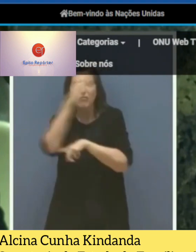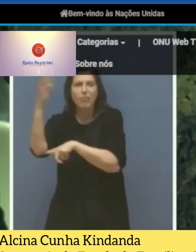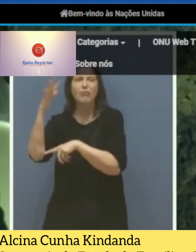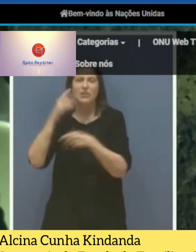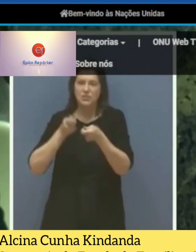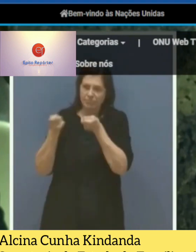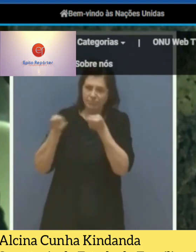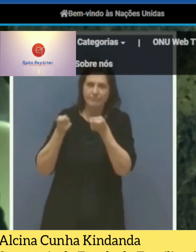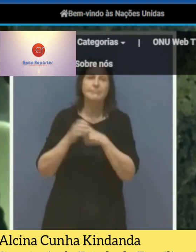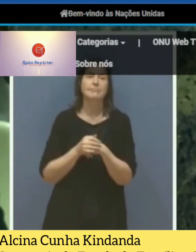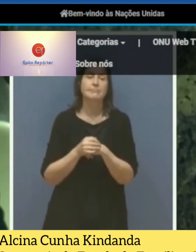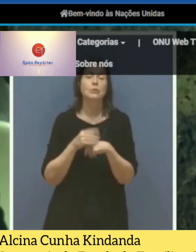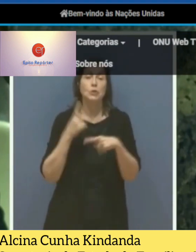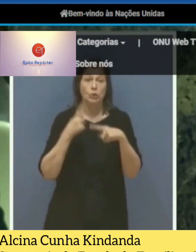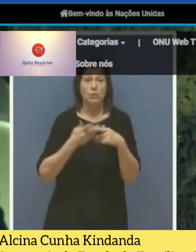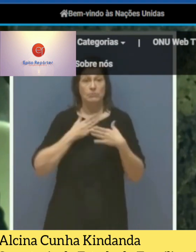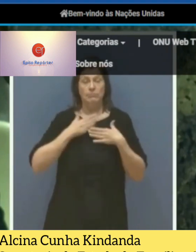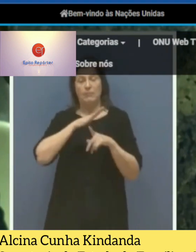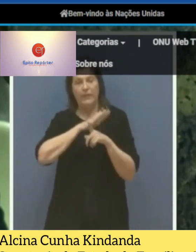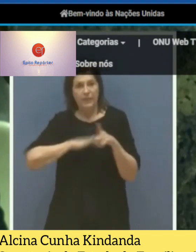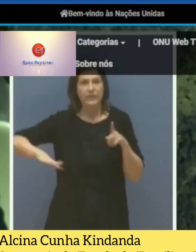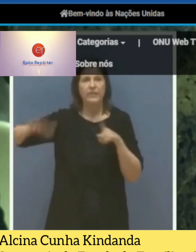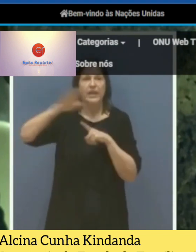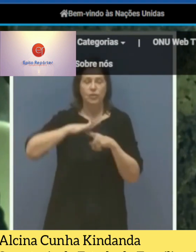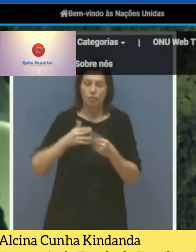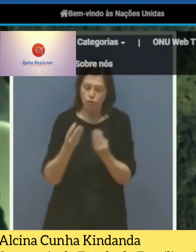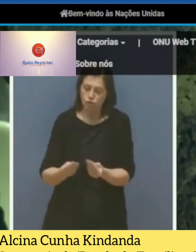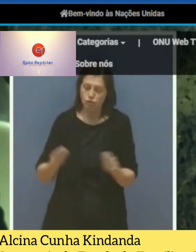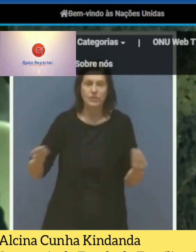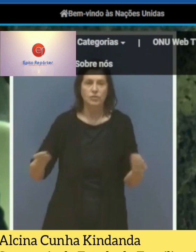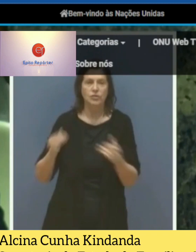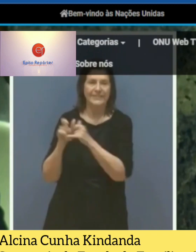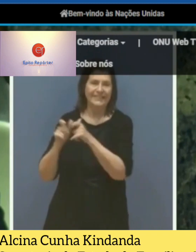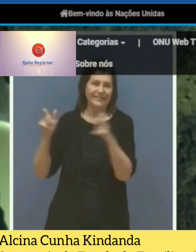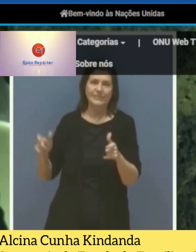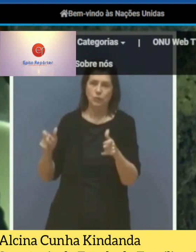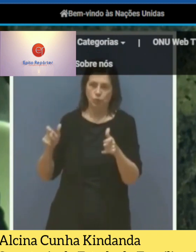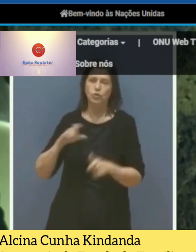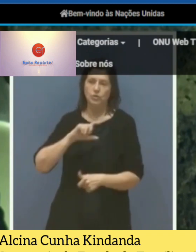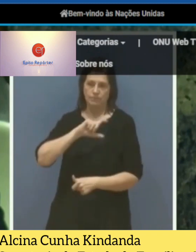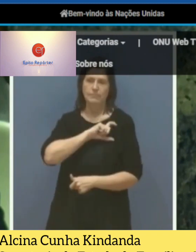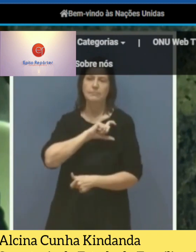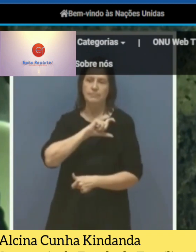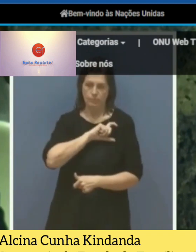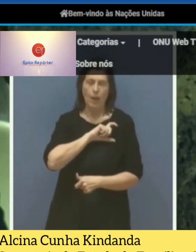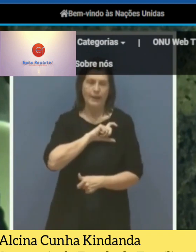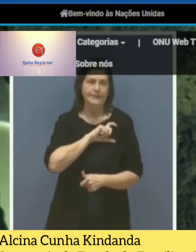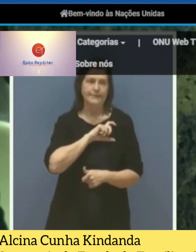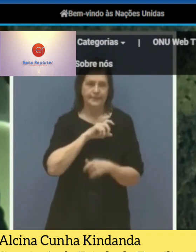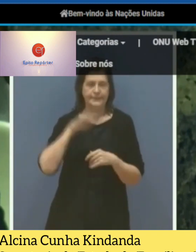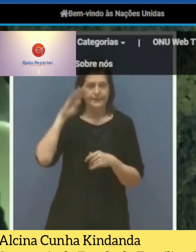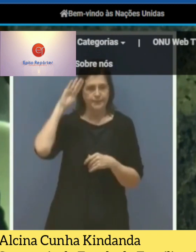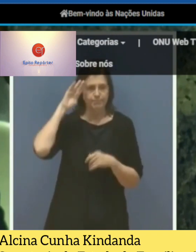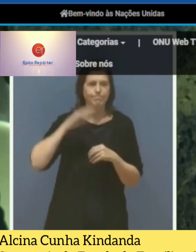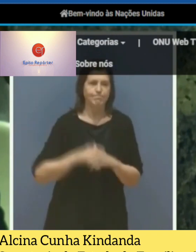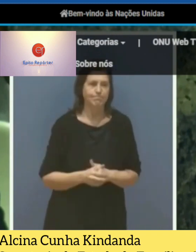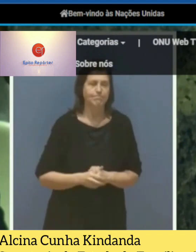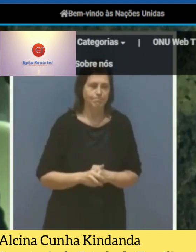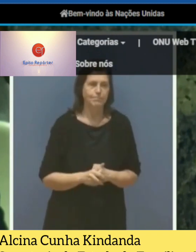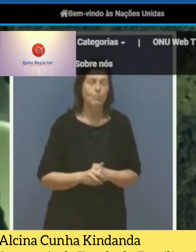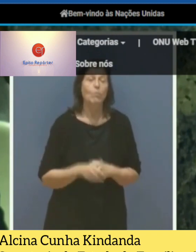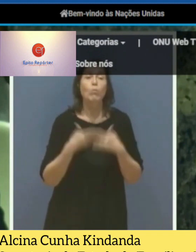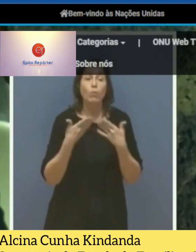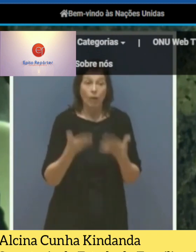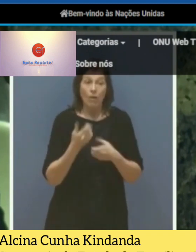Nacional da criança digo ao modo integram a divulgação os seguintes representantes está A Procuradoria Geral